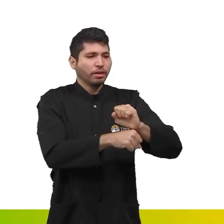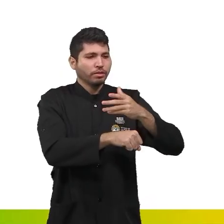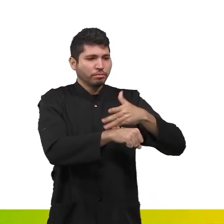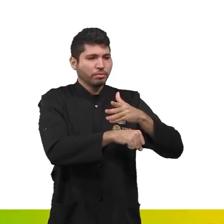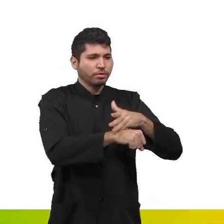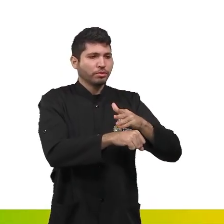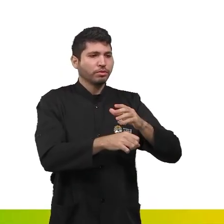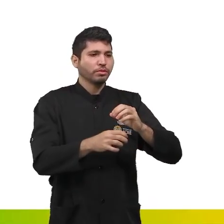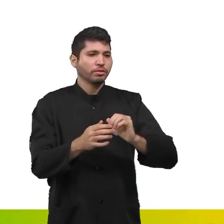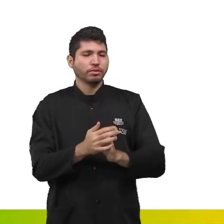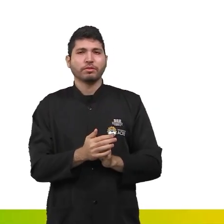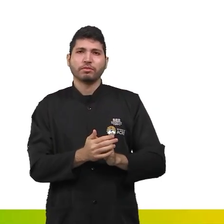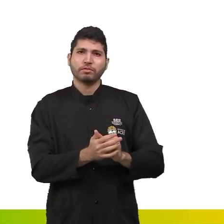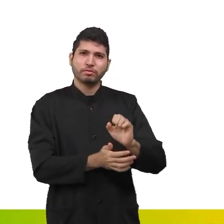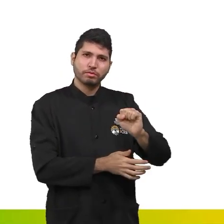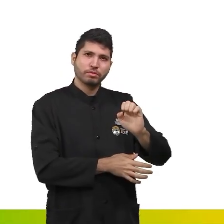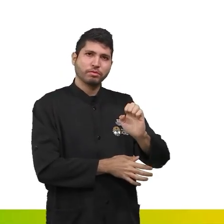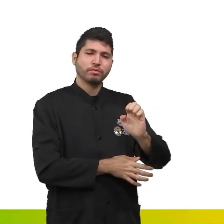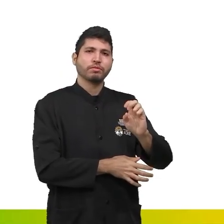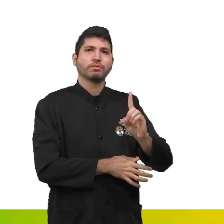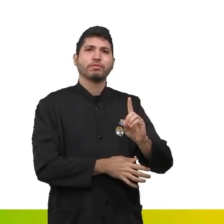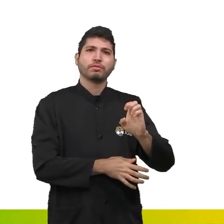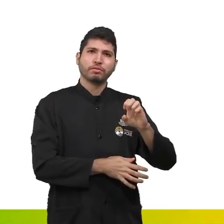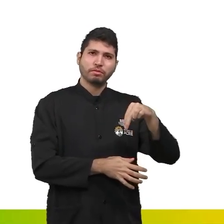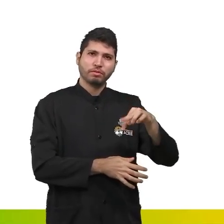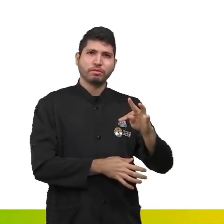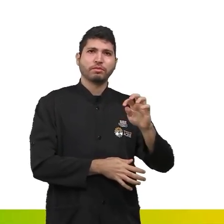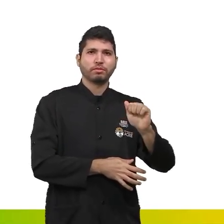da agricultura. Ok, pessoal?